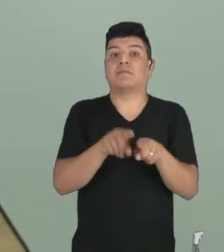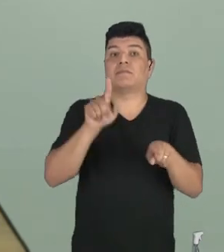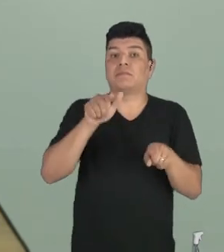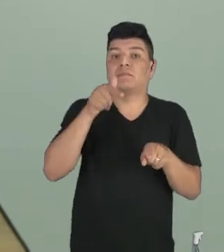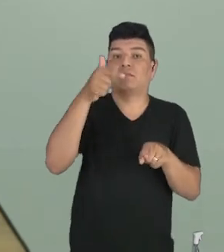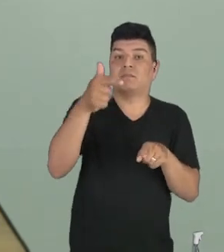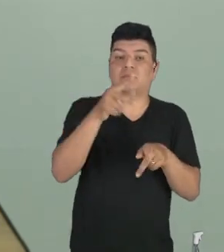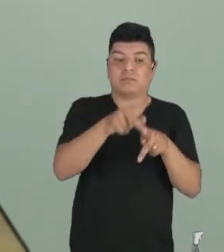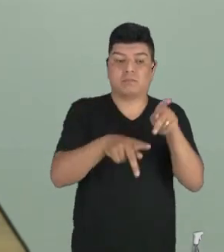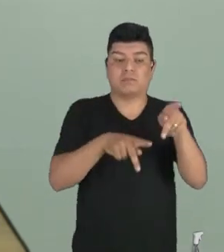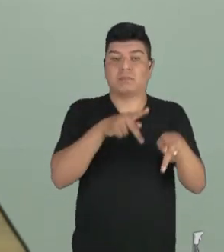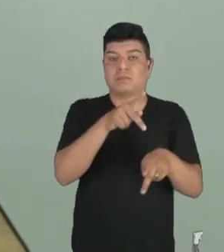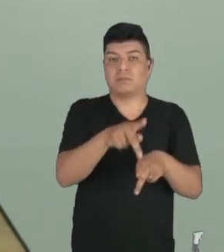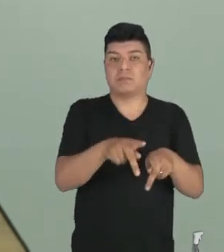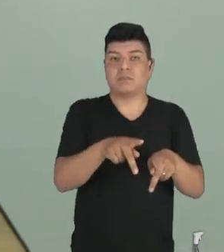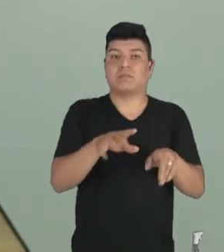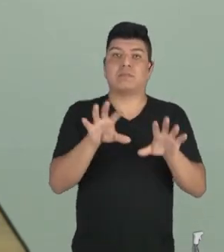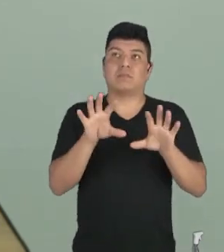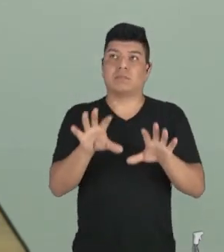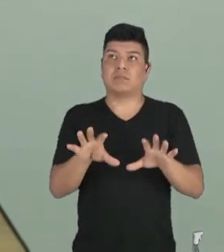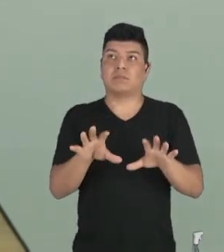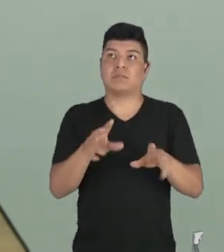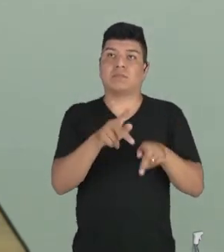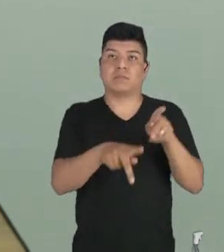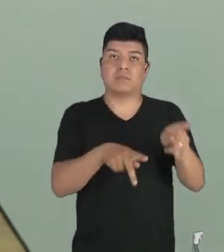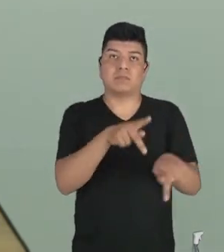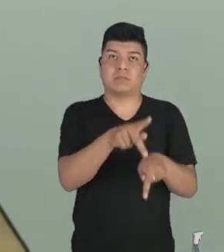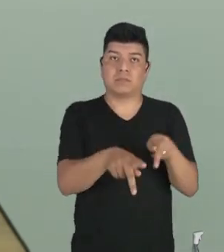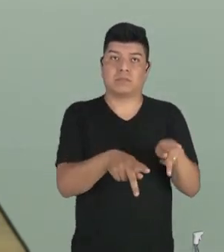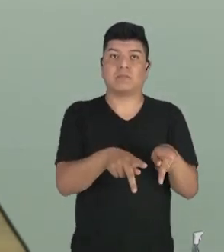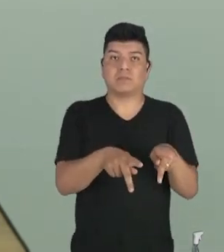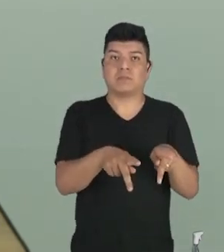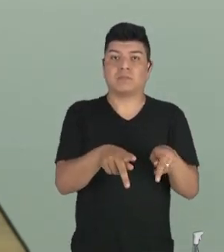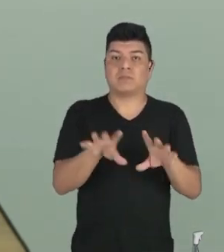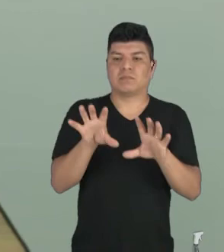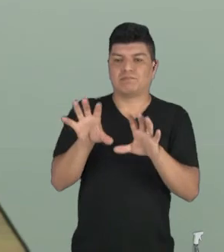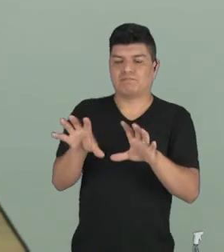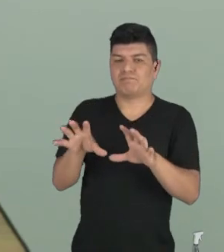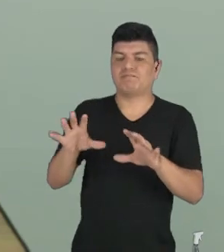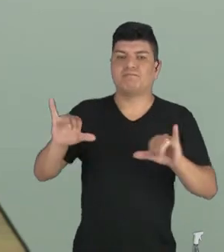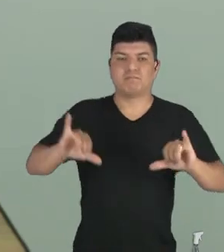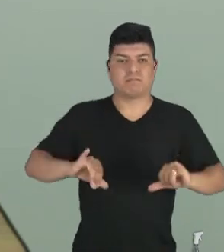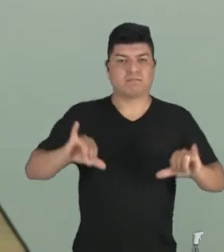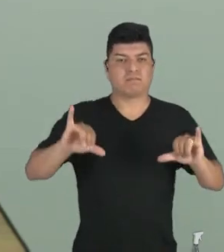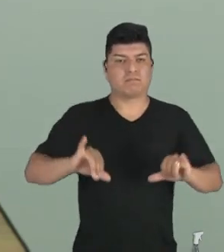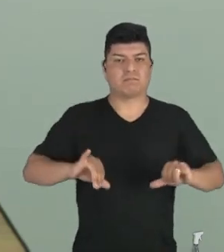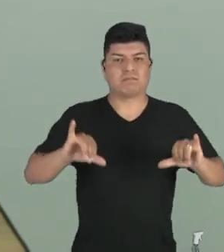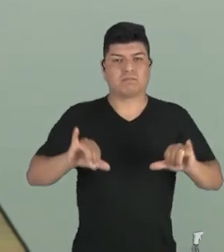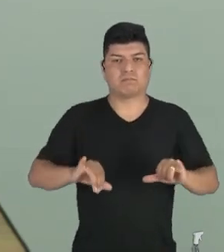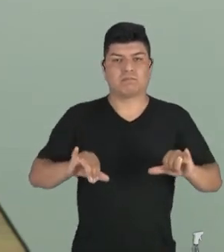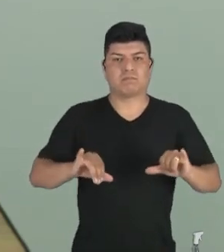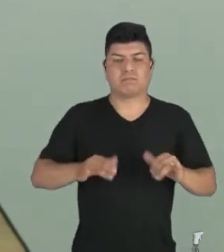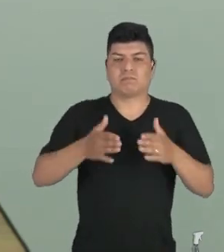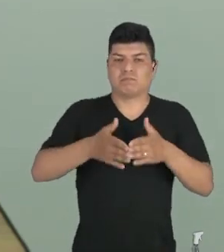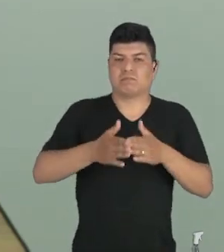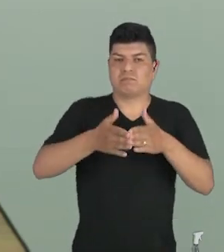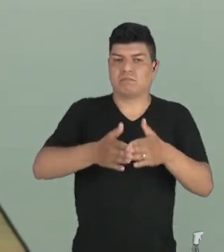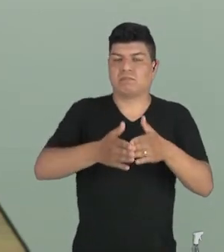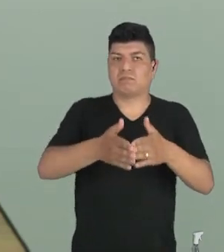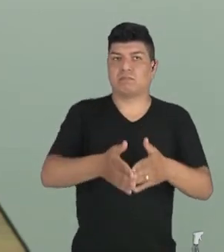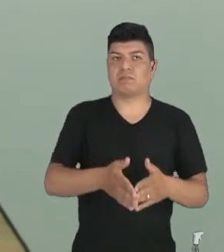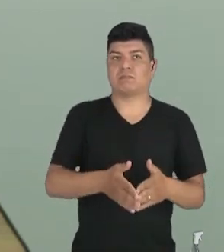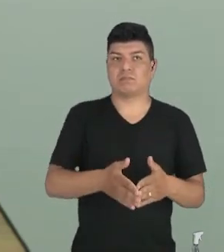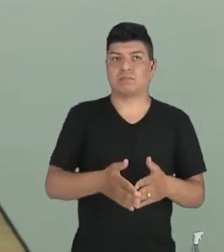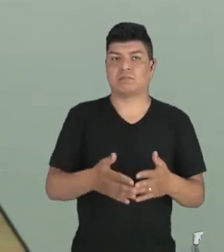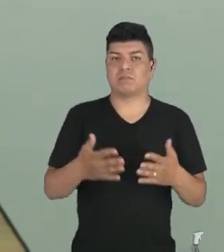vieram outros povos, e apesar desse povo que veio nessas condições, como nós vemos aqui nessa réplica, né?